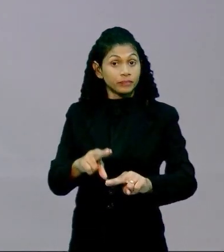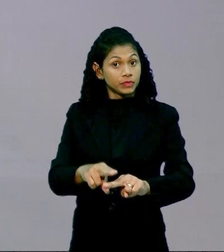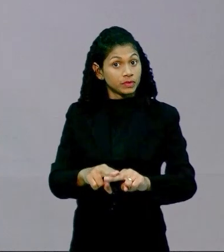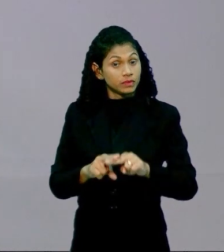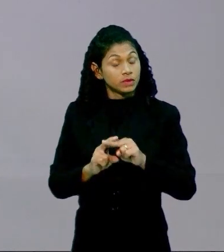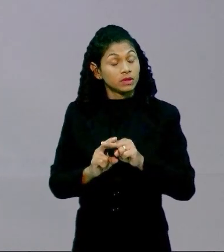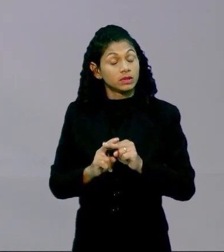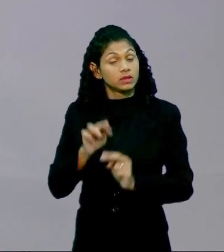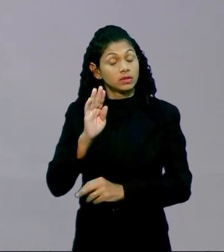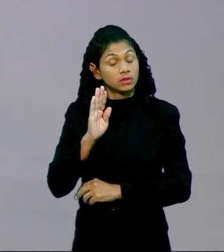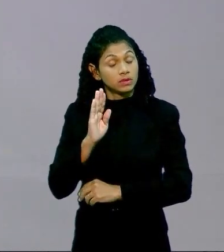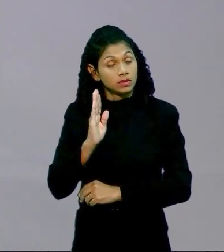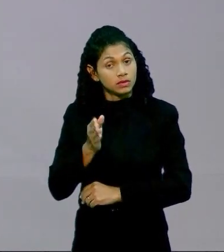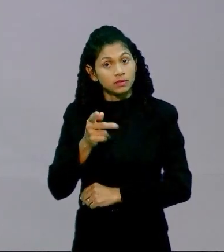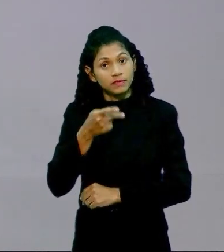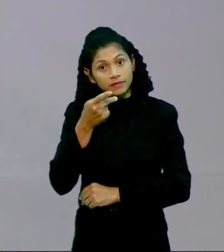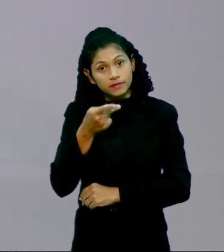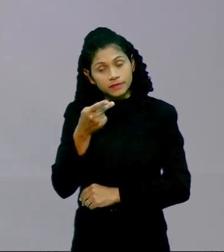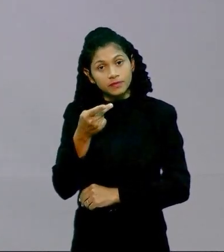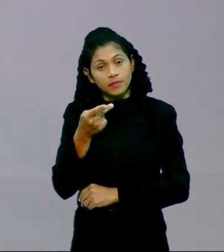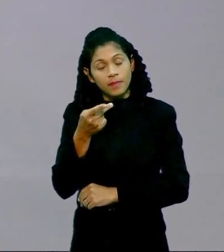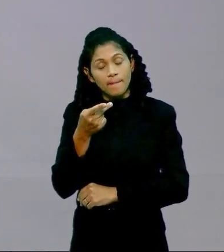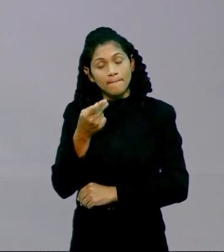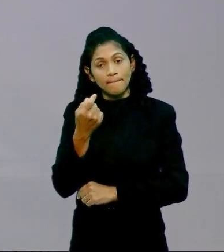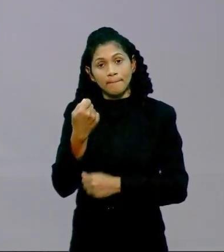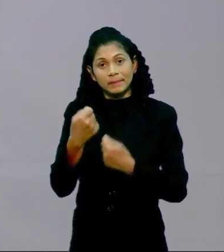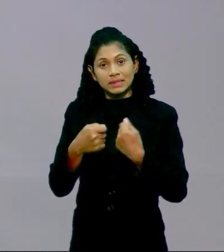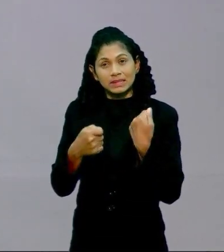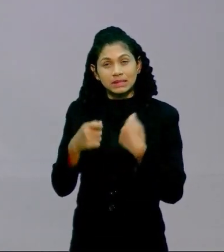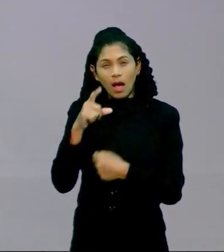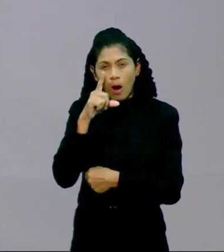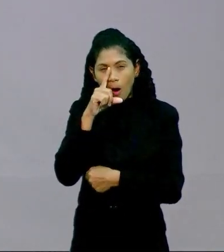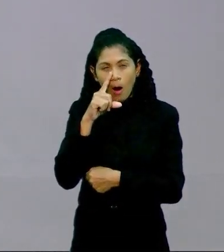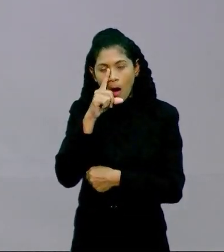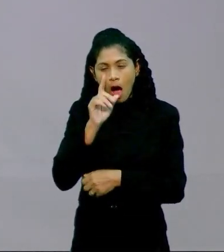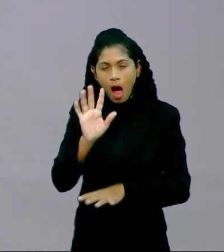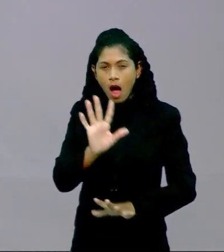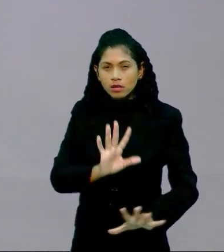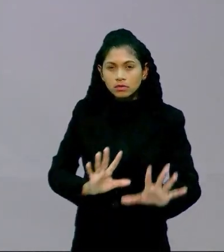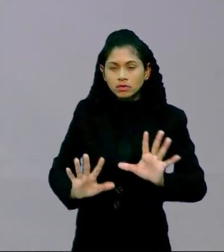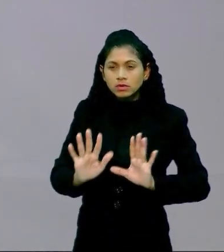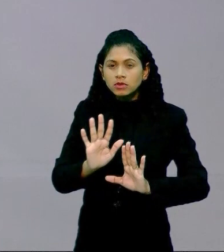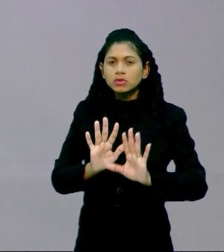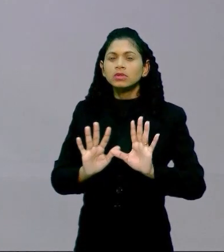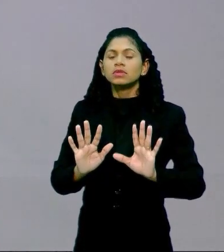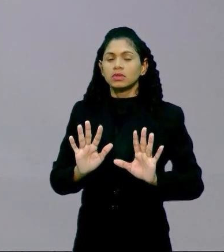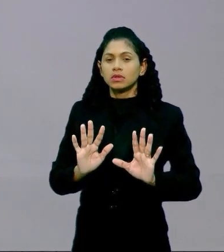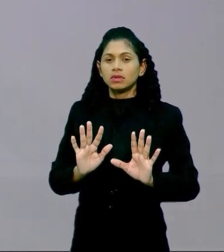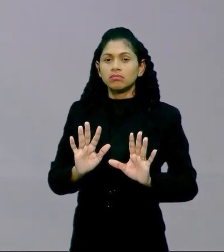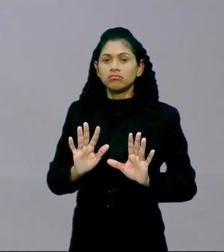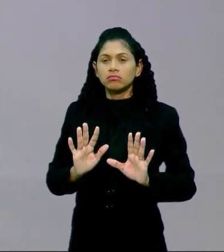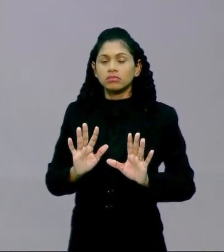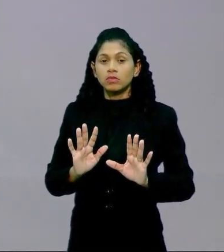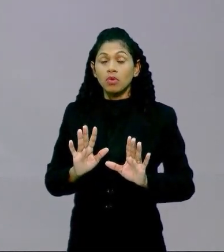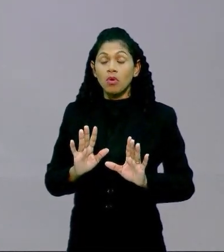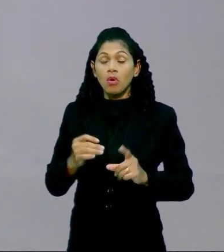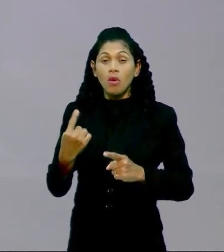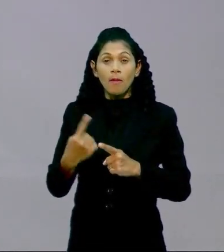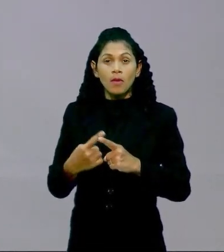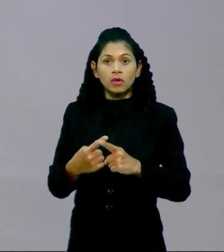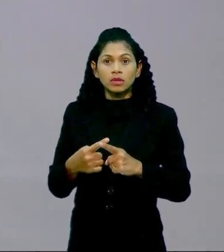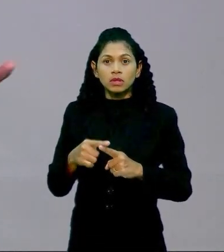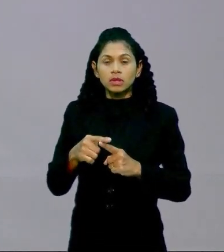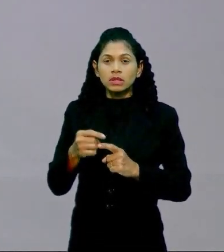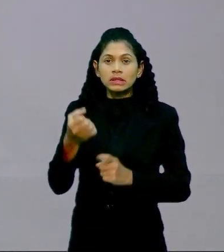tem que ter cuidado nesse tipo de questão, né? Porque olha só, no título, né, se você for só pelo título, graças por não